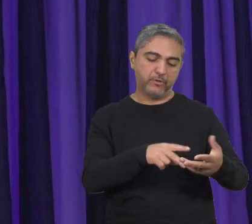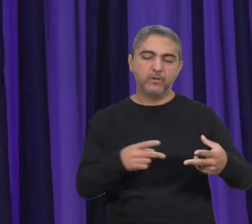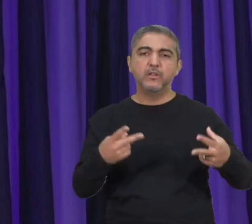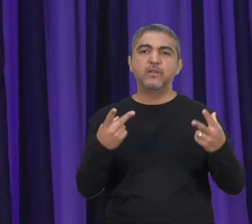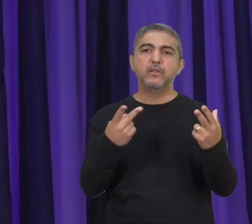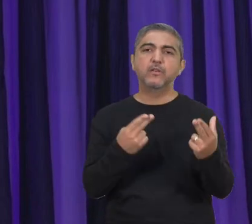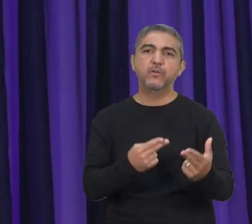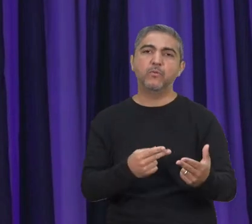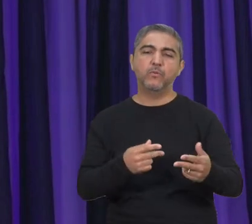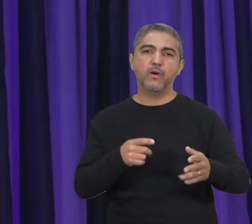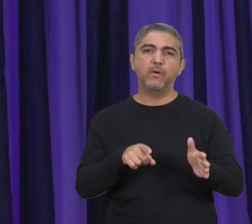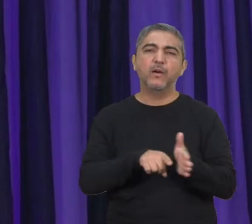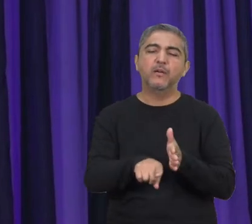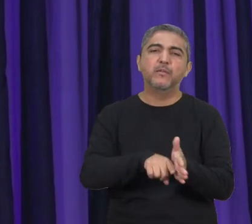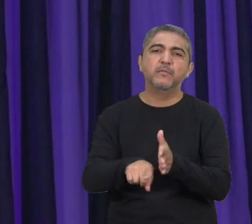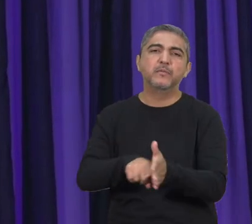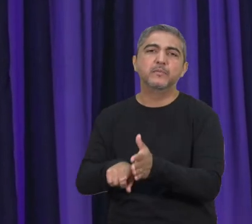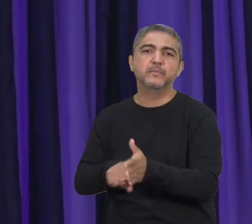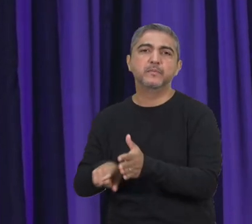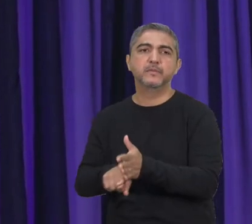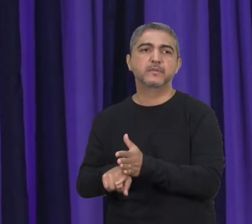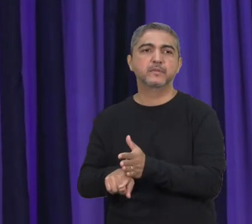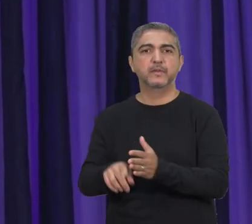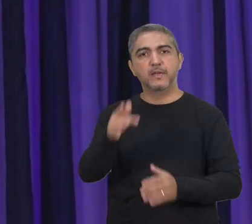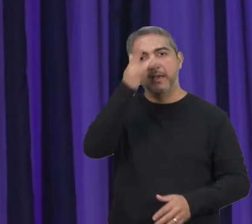que têm,